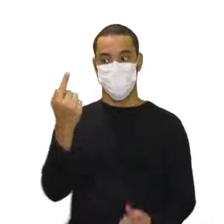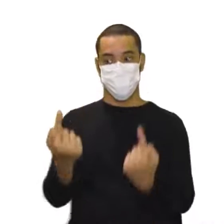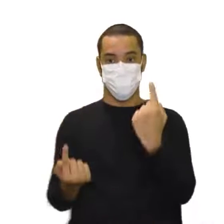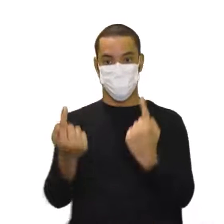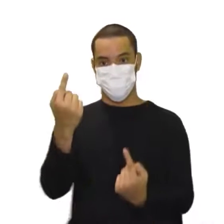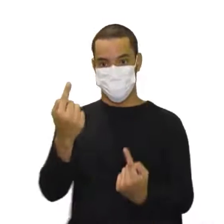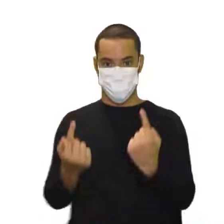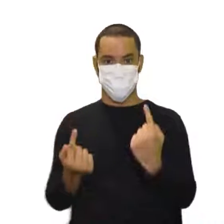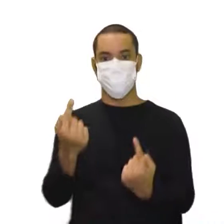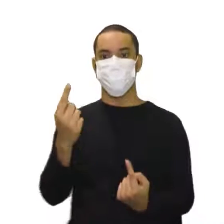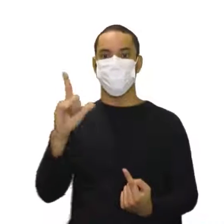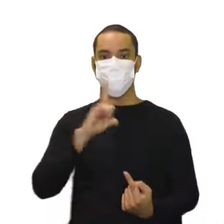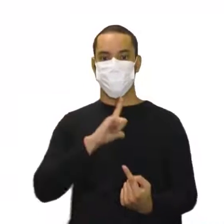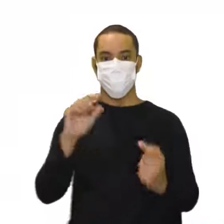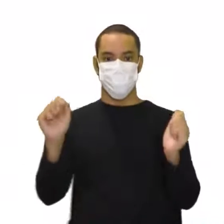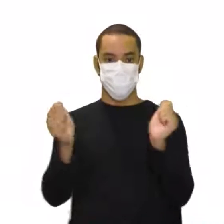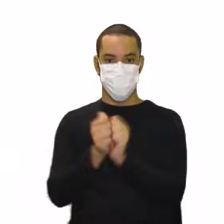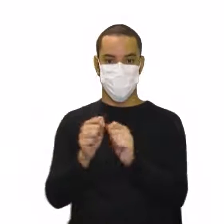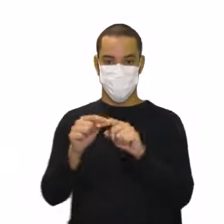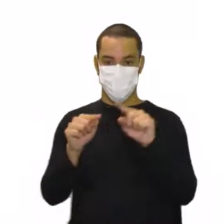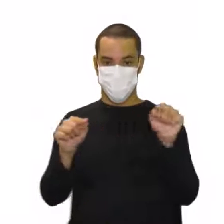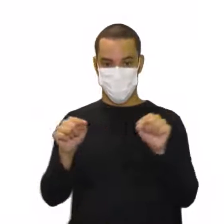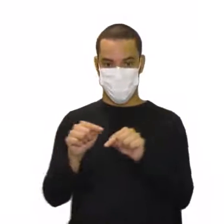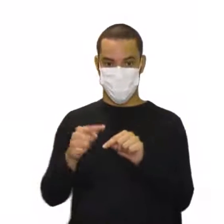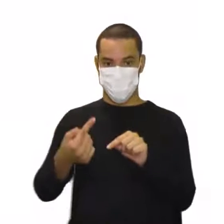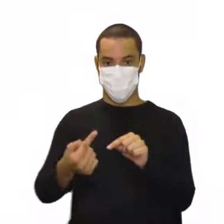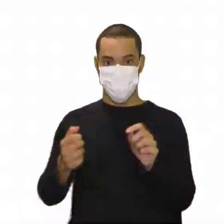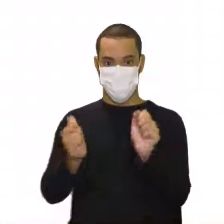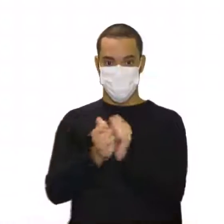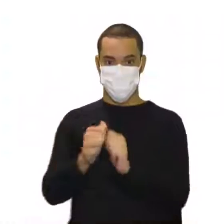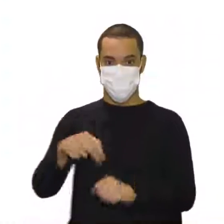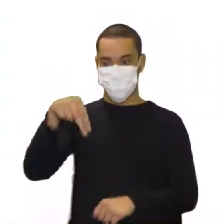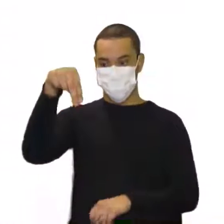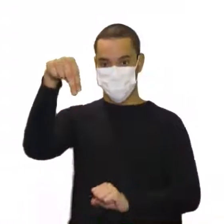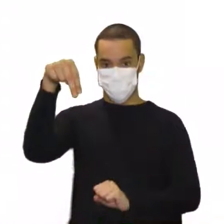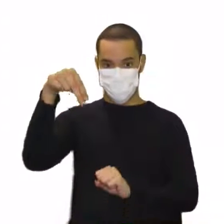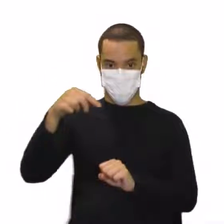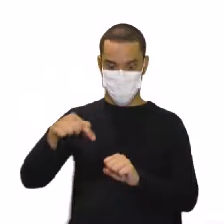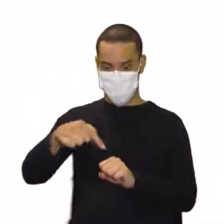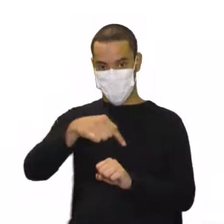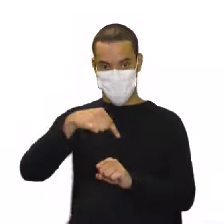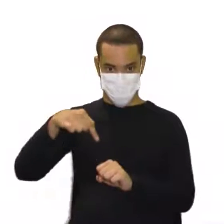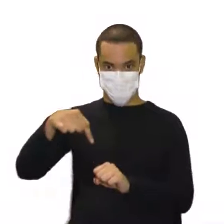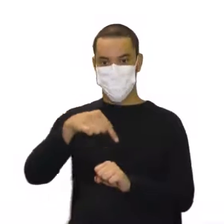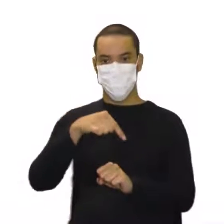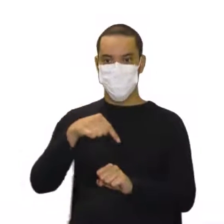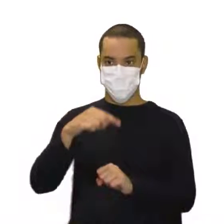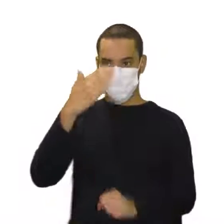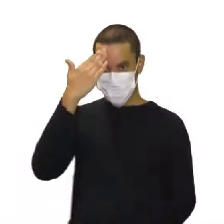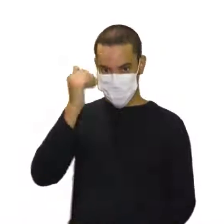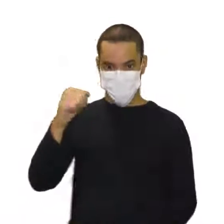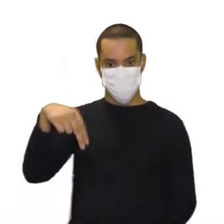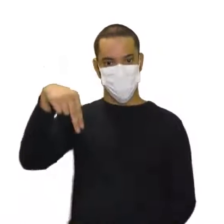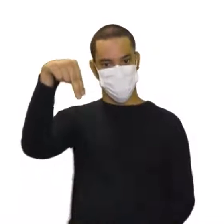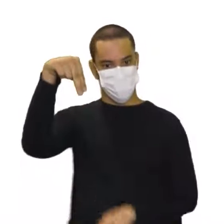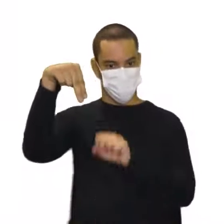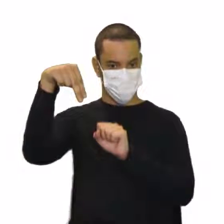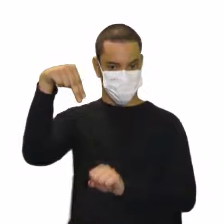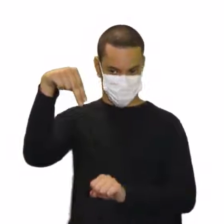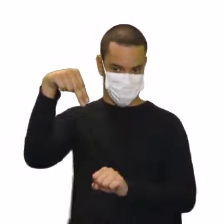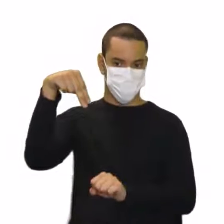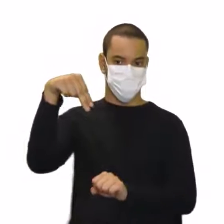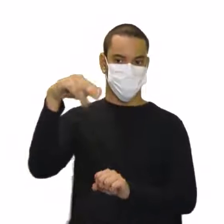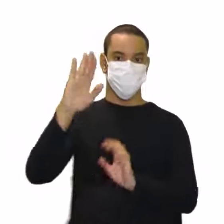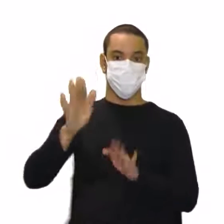girando-se a espira colocada entre os polos do ímã. Lógico, aí está aqui, ó, norte e sul. Então,